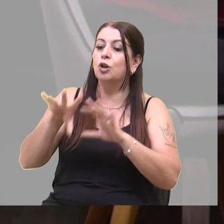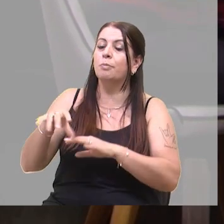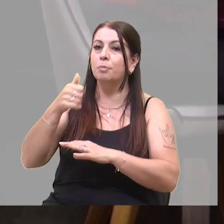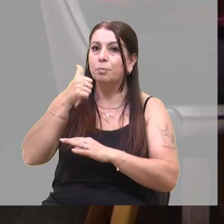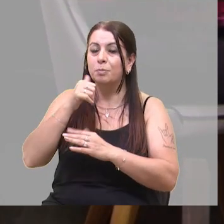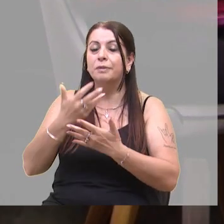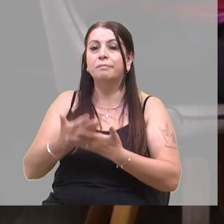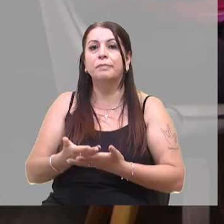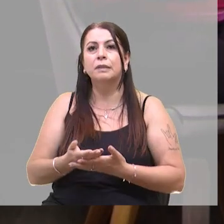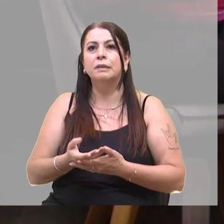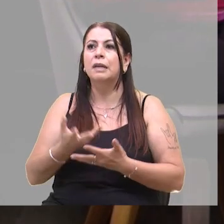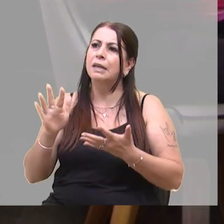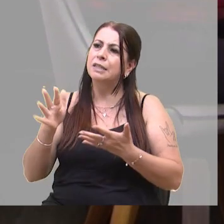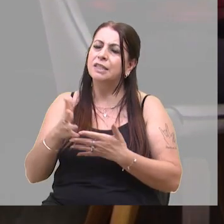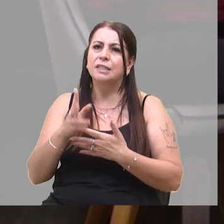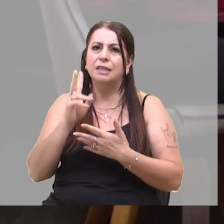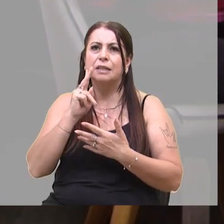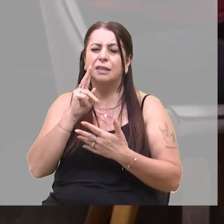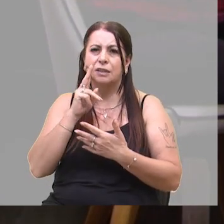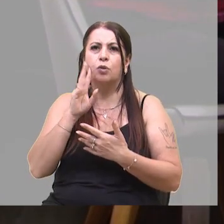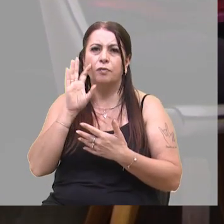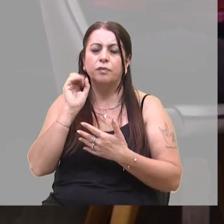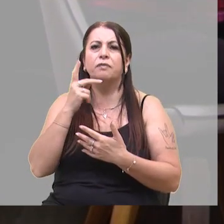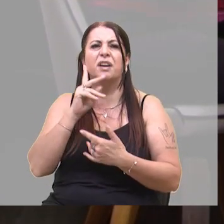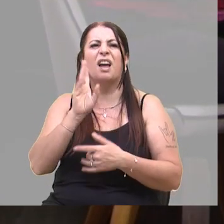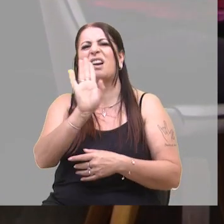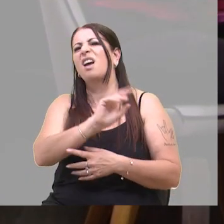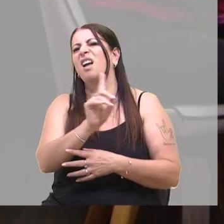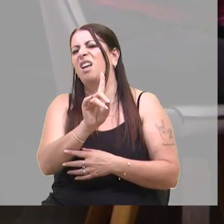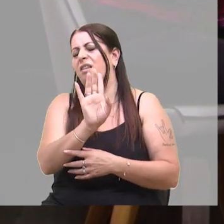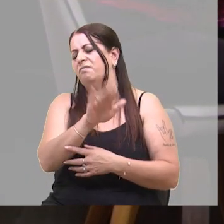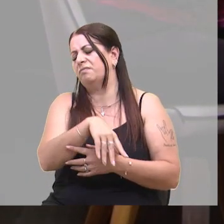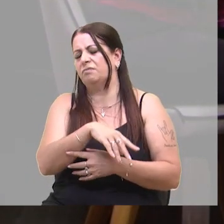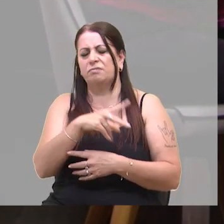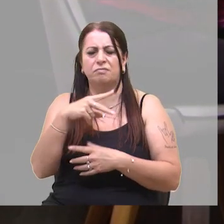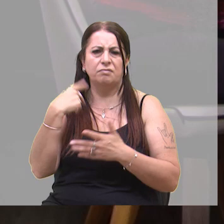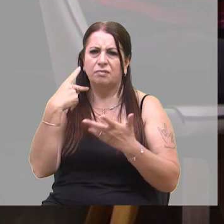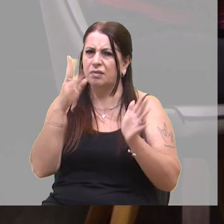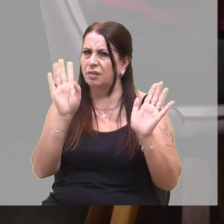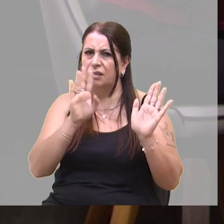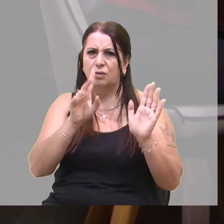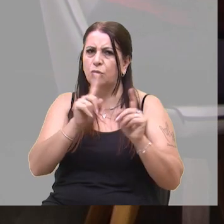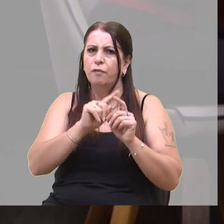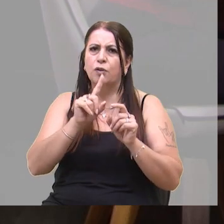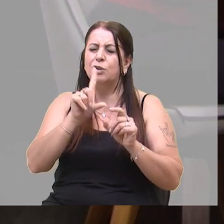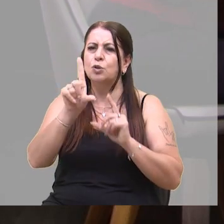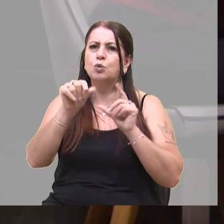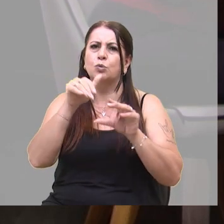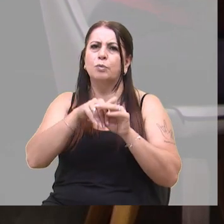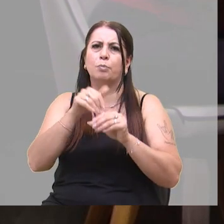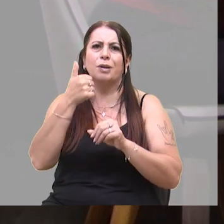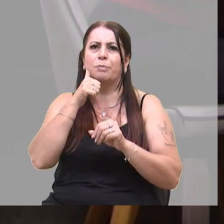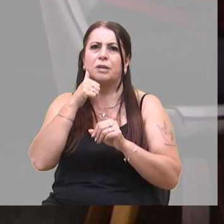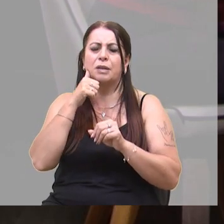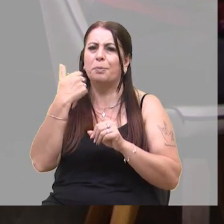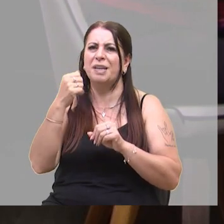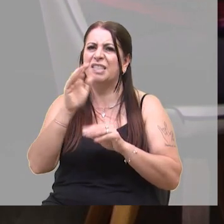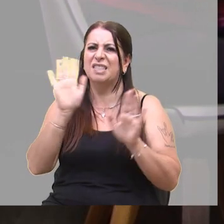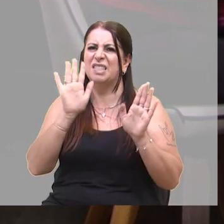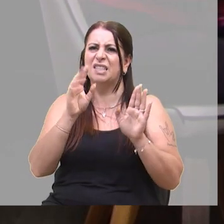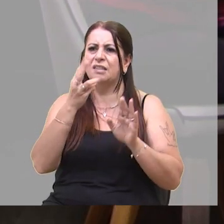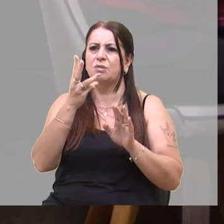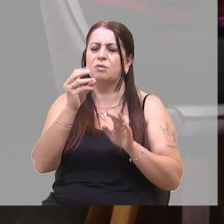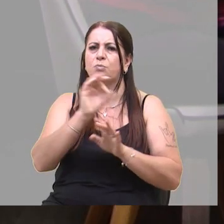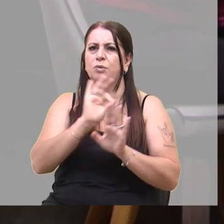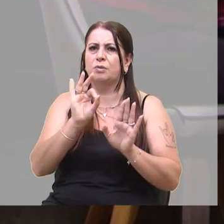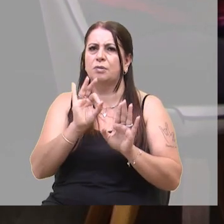ser 70% de mulheres e 30% de homens. É. Mas geralmente os 30% sobram aí para as mulheres. E aí muitas vezes eu ouvi, Fábio, alguém dizer assim: não,